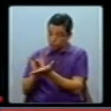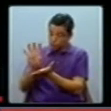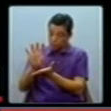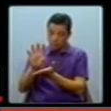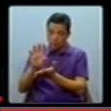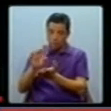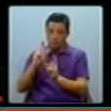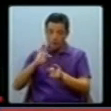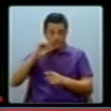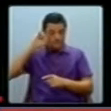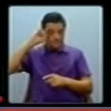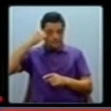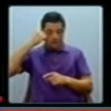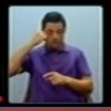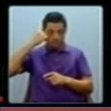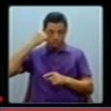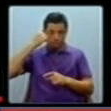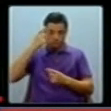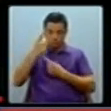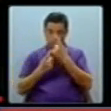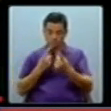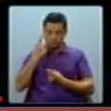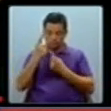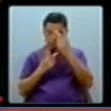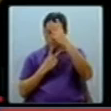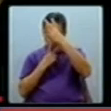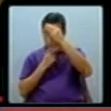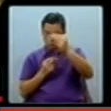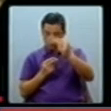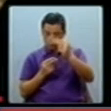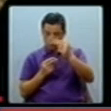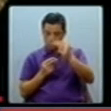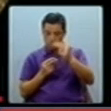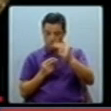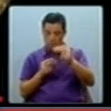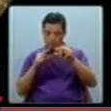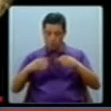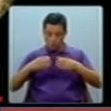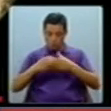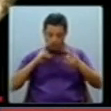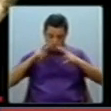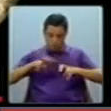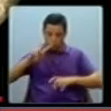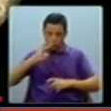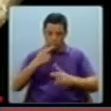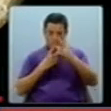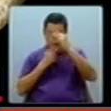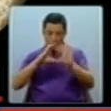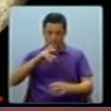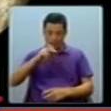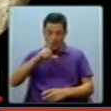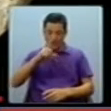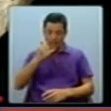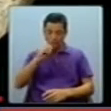ter perturbado a órbita de alguma das suas luas. E então este grupo de investigadores olhou para duas luas, Calisto,